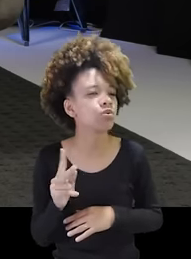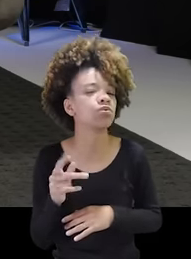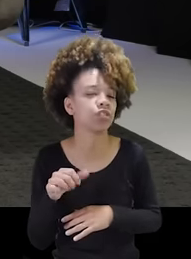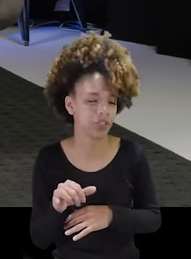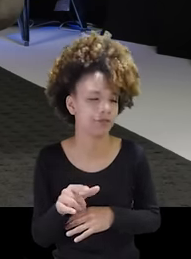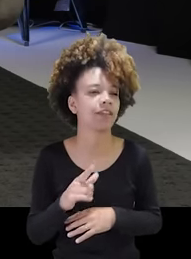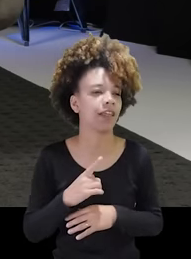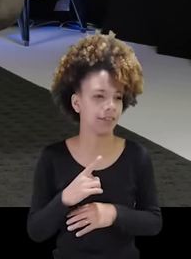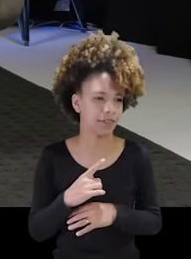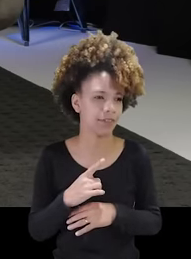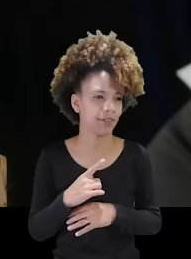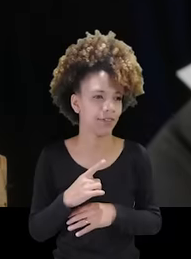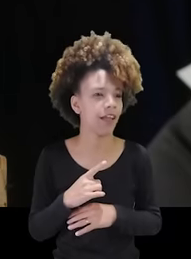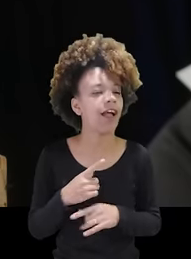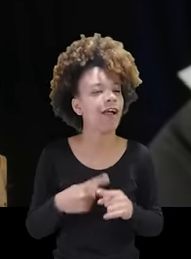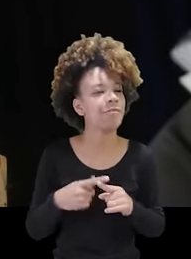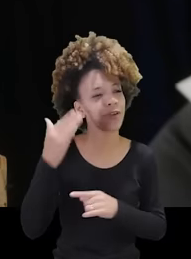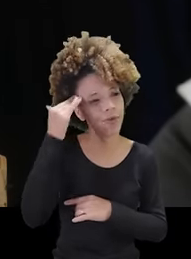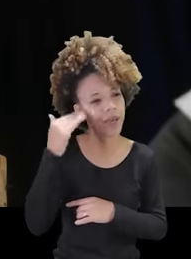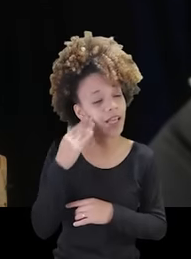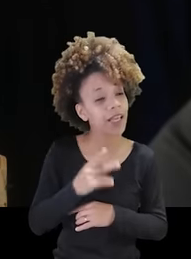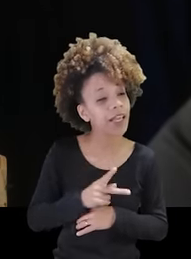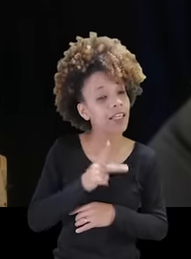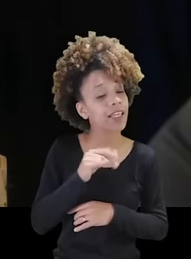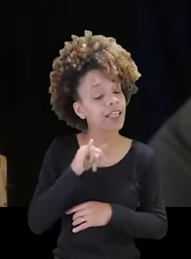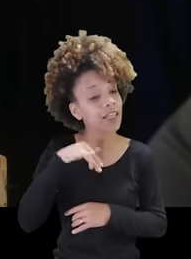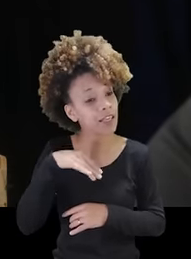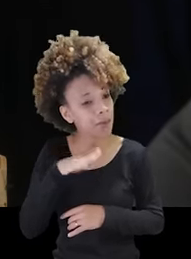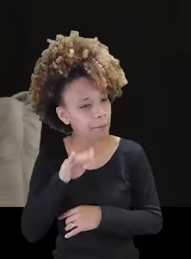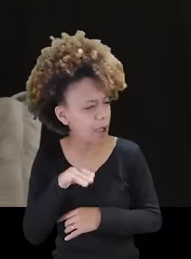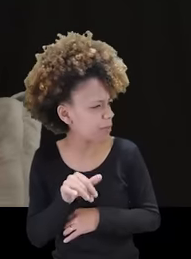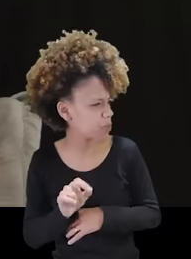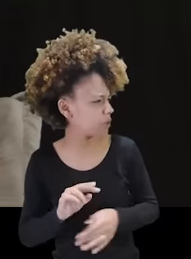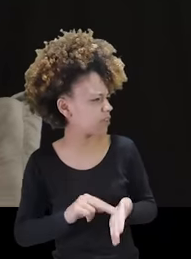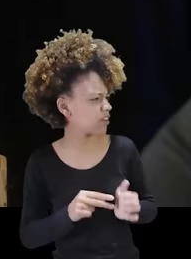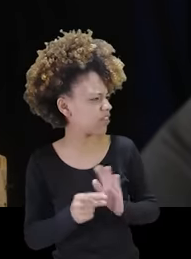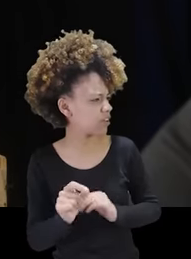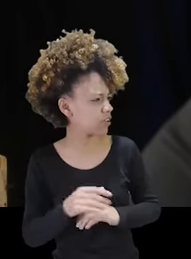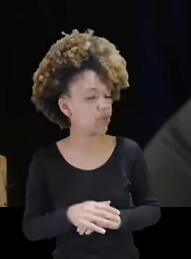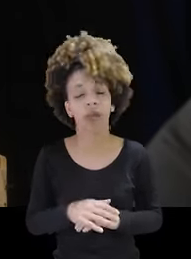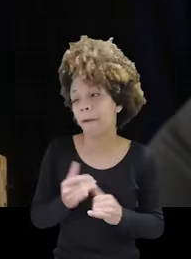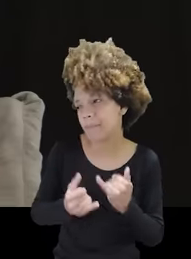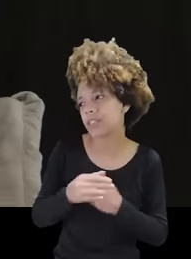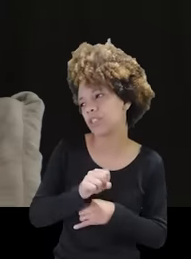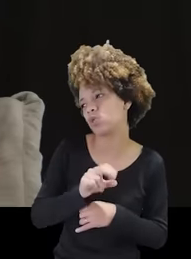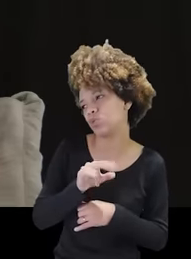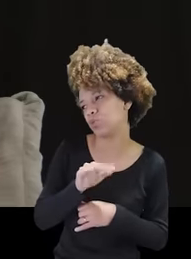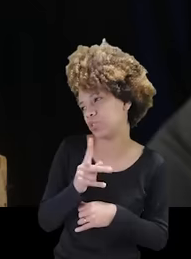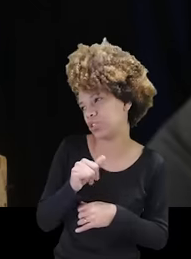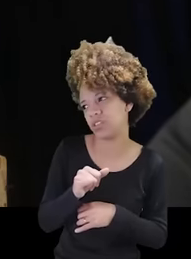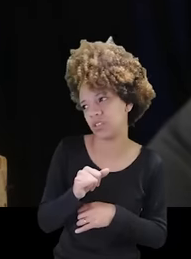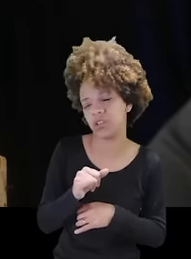ai tem bastante é que Na coréo quimbab o kimbab é tipo Sushi